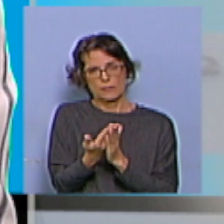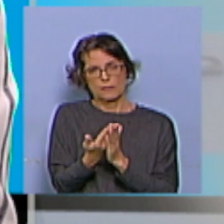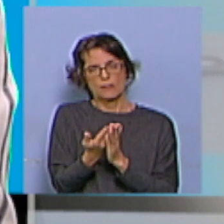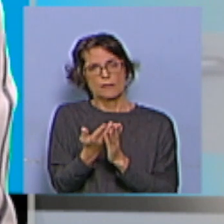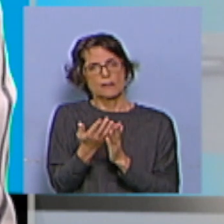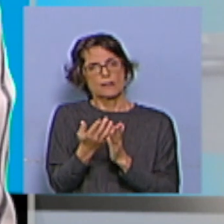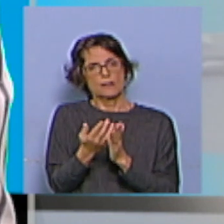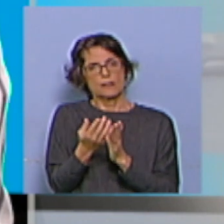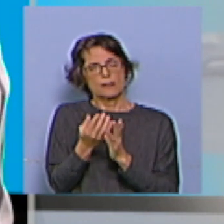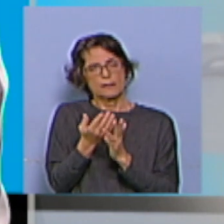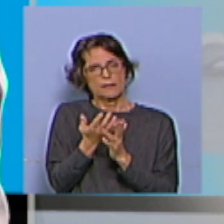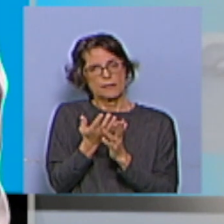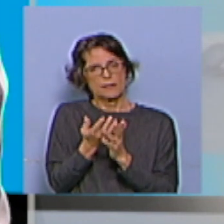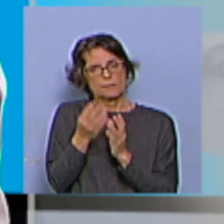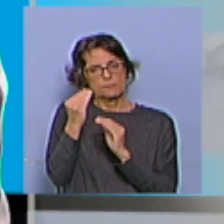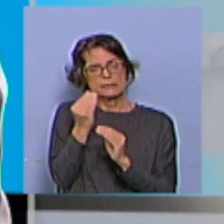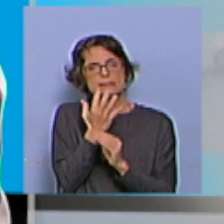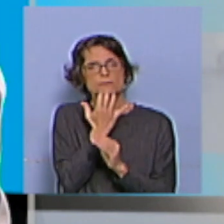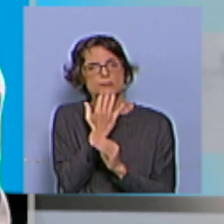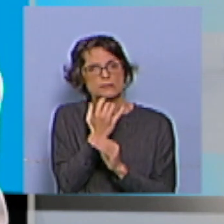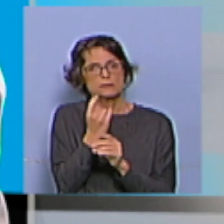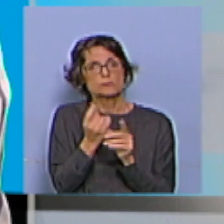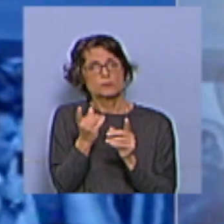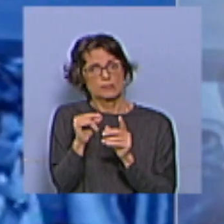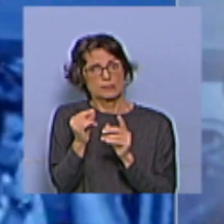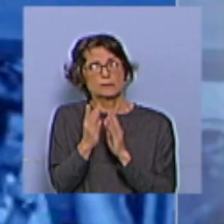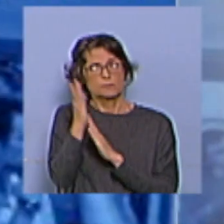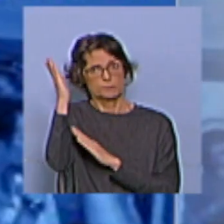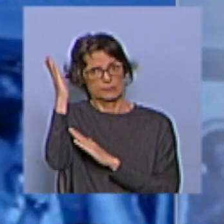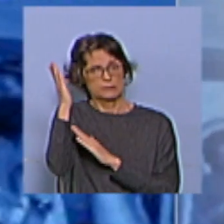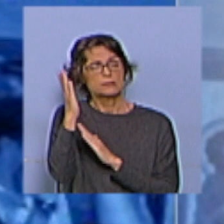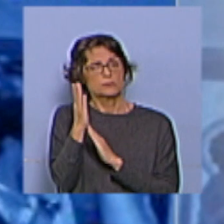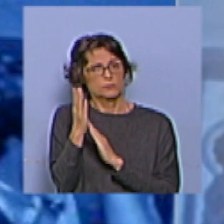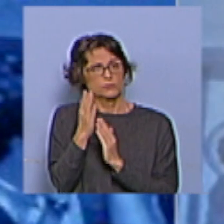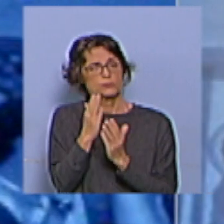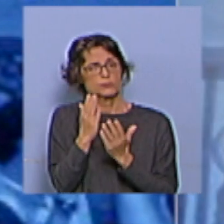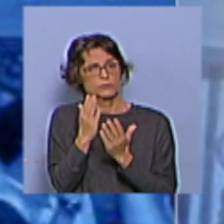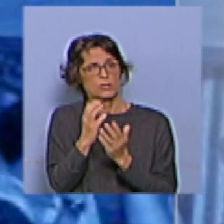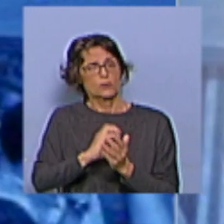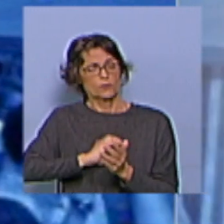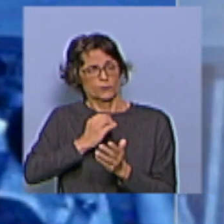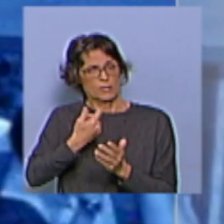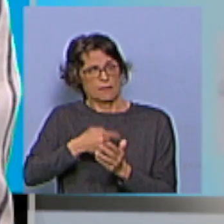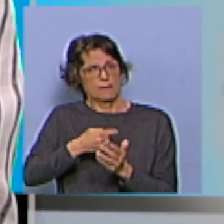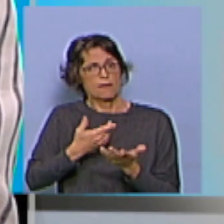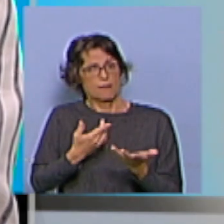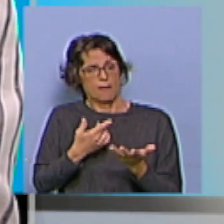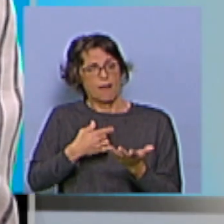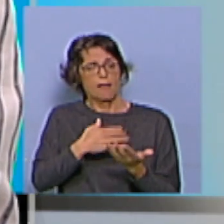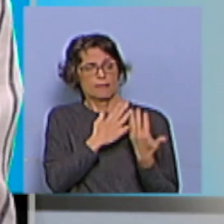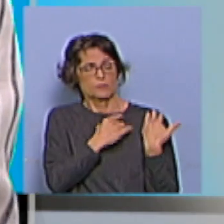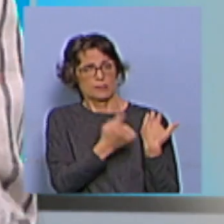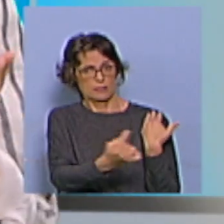toda a prudência humana, porque Deus também conta com isso, não é? Conta com o nosso discernimento e com aquilo que é a